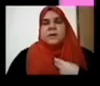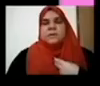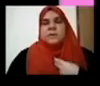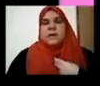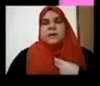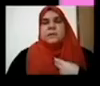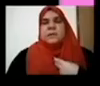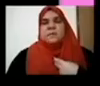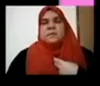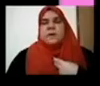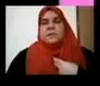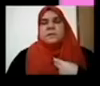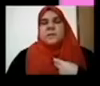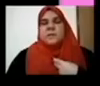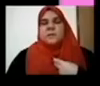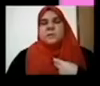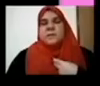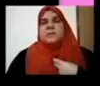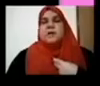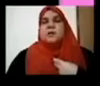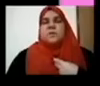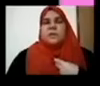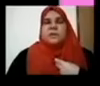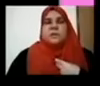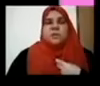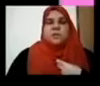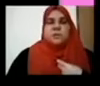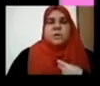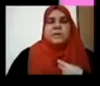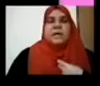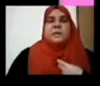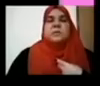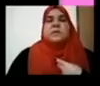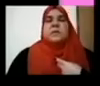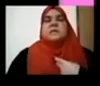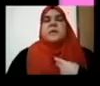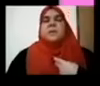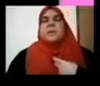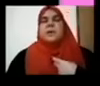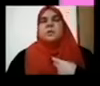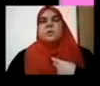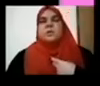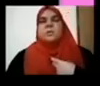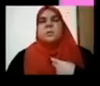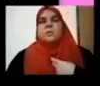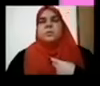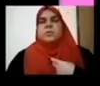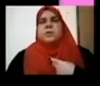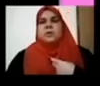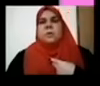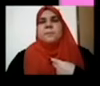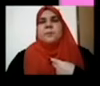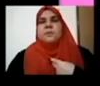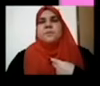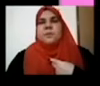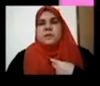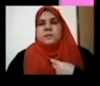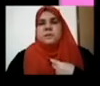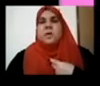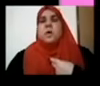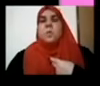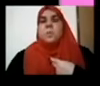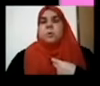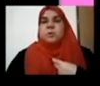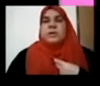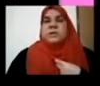que a mais 10 vezes a menos 10. A diferença de dois quadrados sempre resulta no produto da soma pela